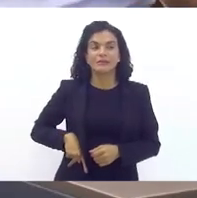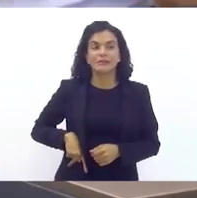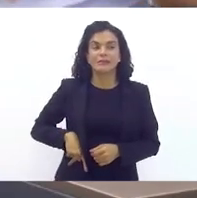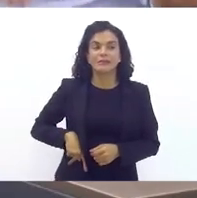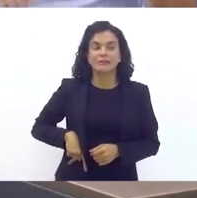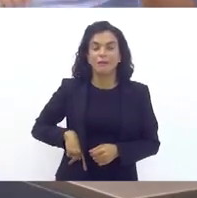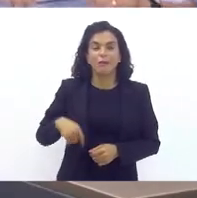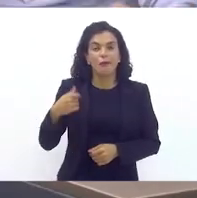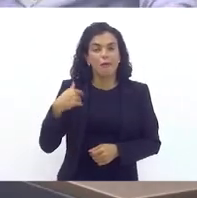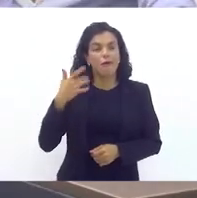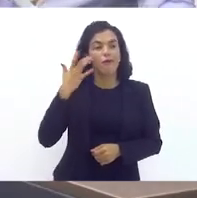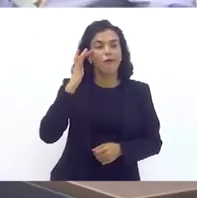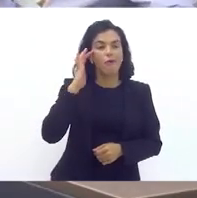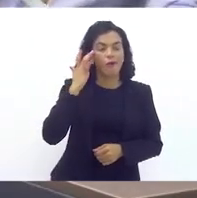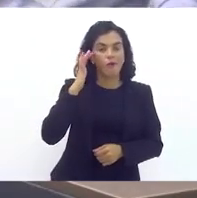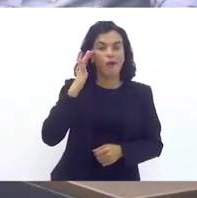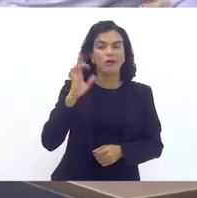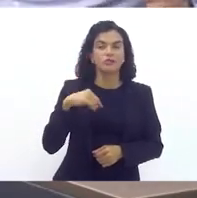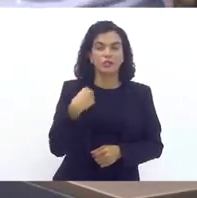eu acho que nós vamos ter,